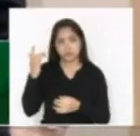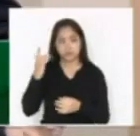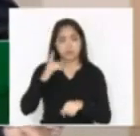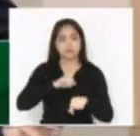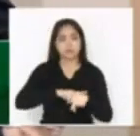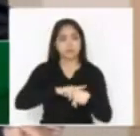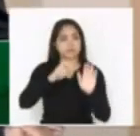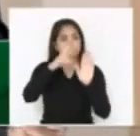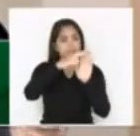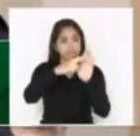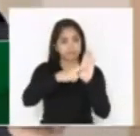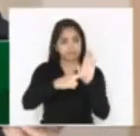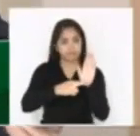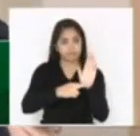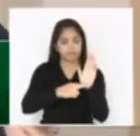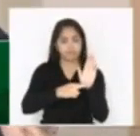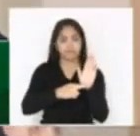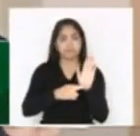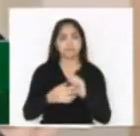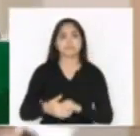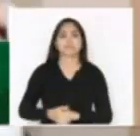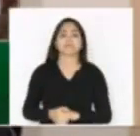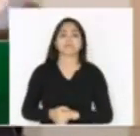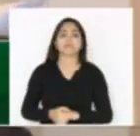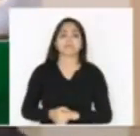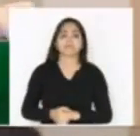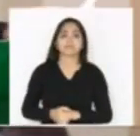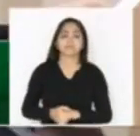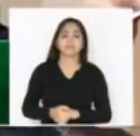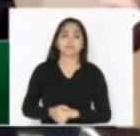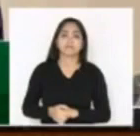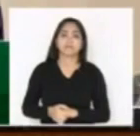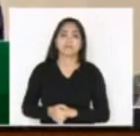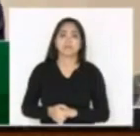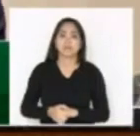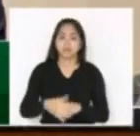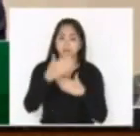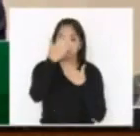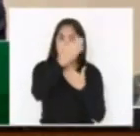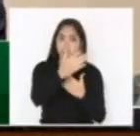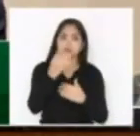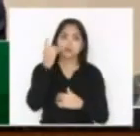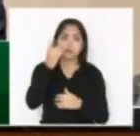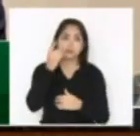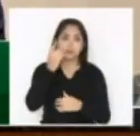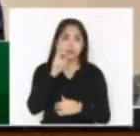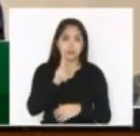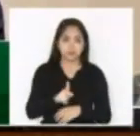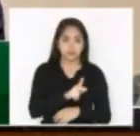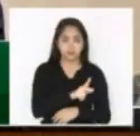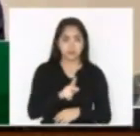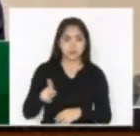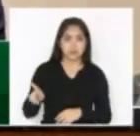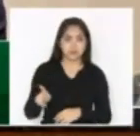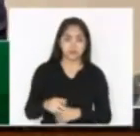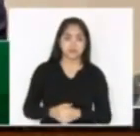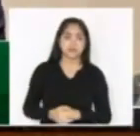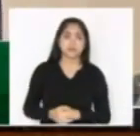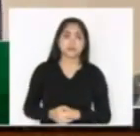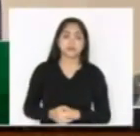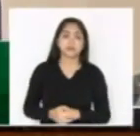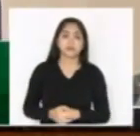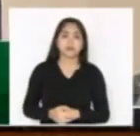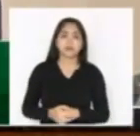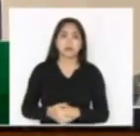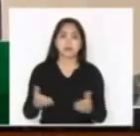horário regimental. Era isso, senhor presidente. Obrigado, deputado Padre Pedro Baldiceira.